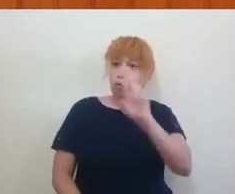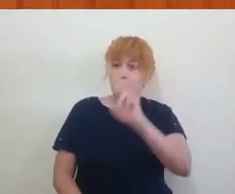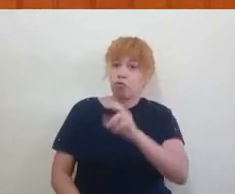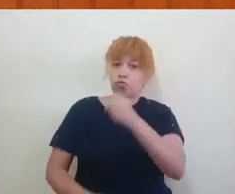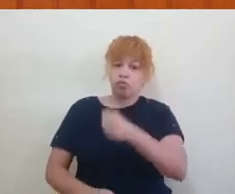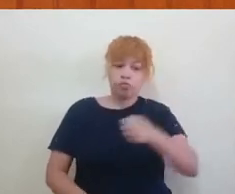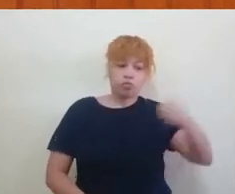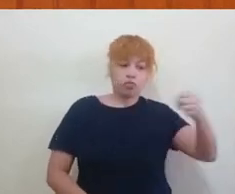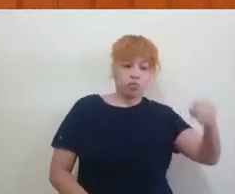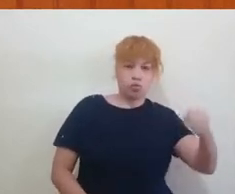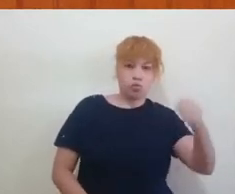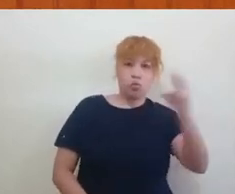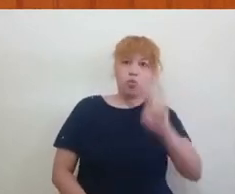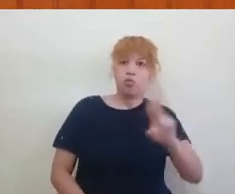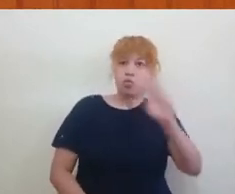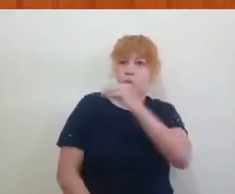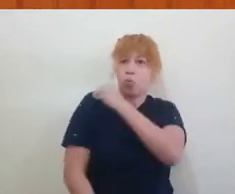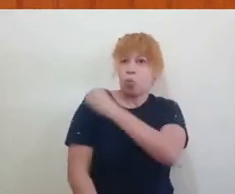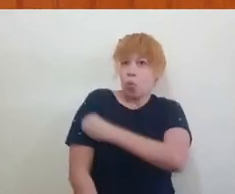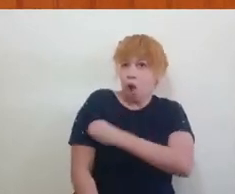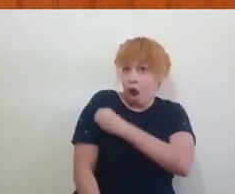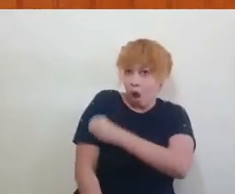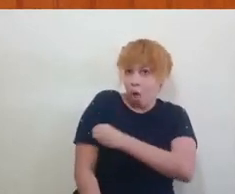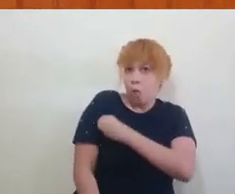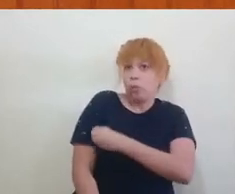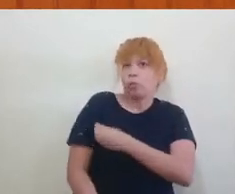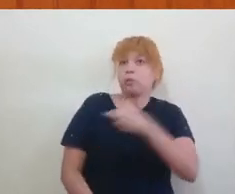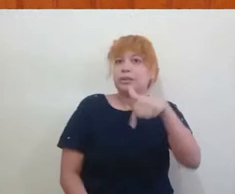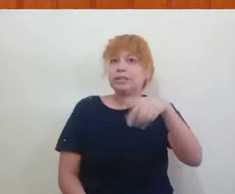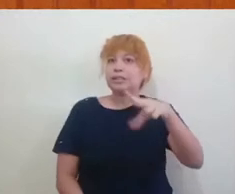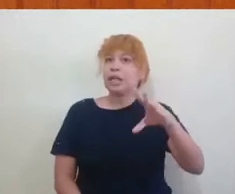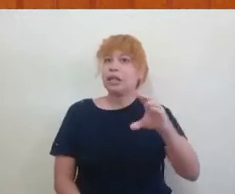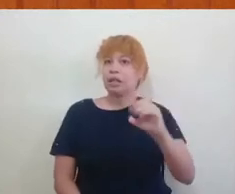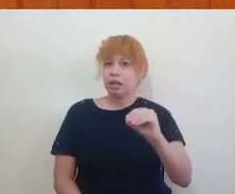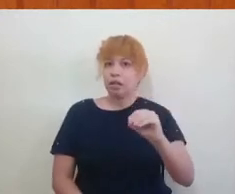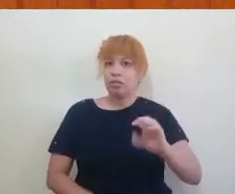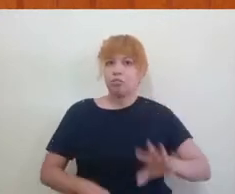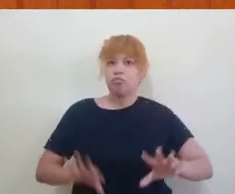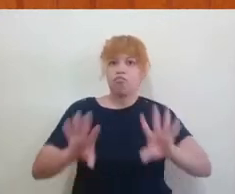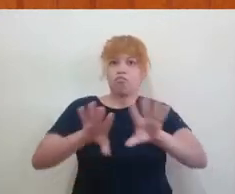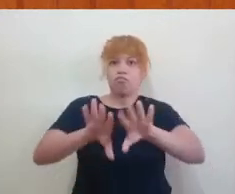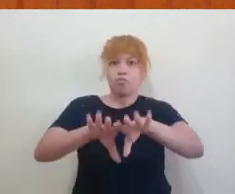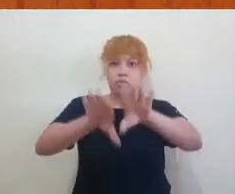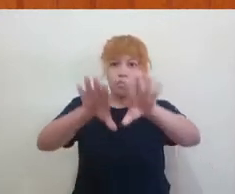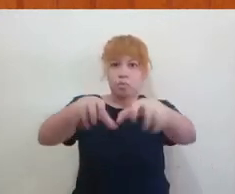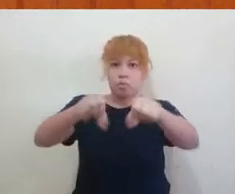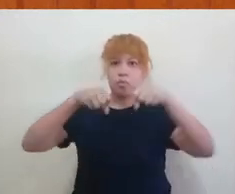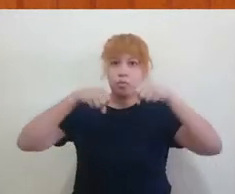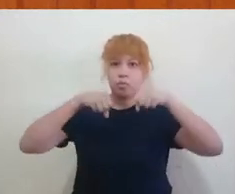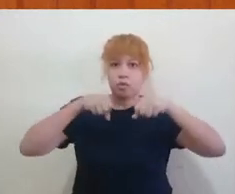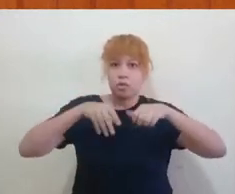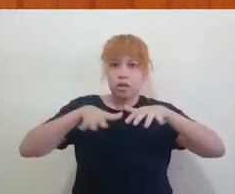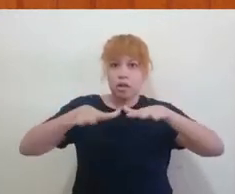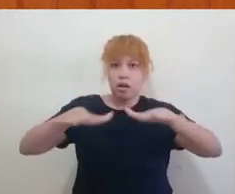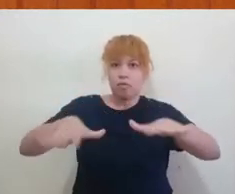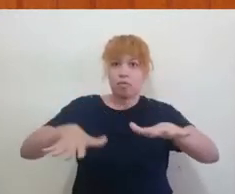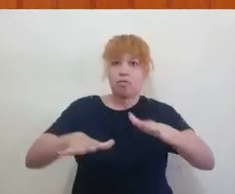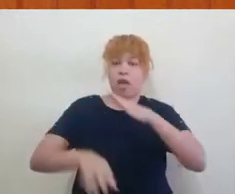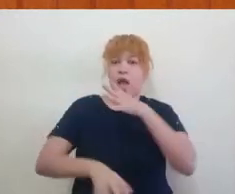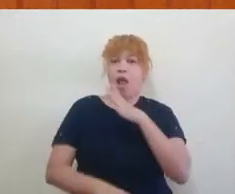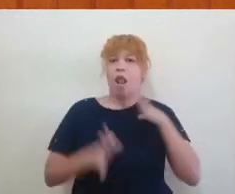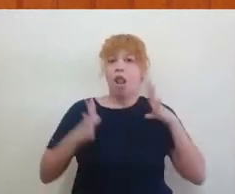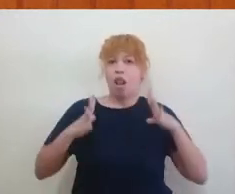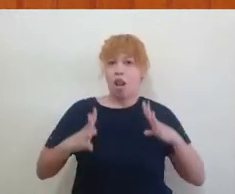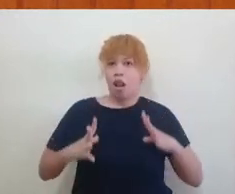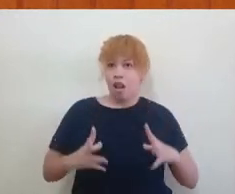presencial, sejam muito bem-vindos a esta cerimônia. Convida-se neste momento o reitor da Universidade Federal Rural de